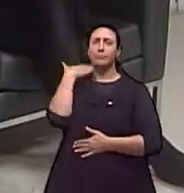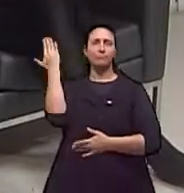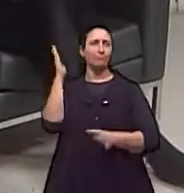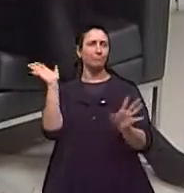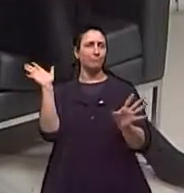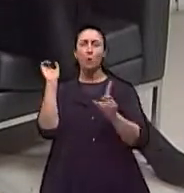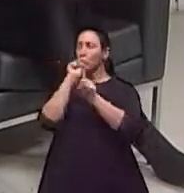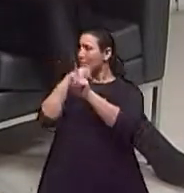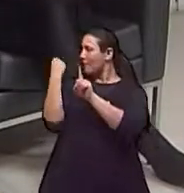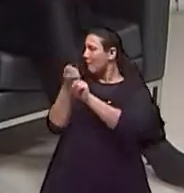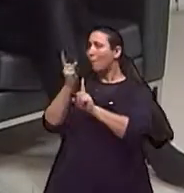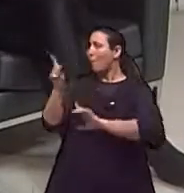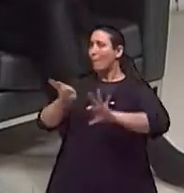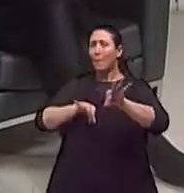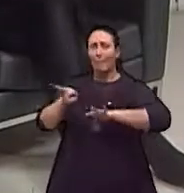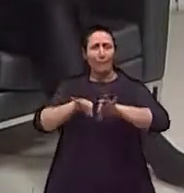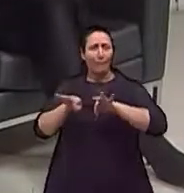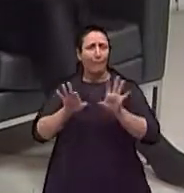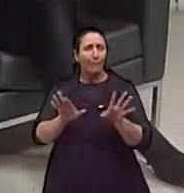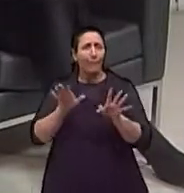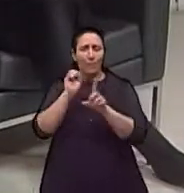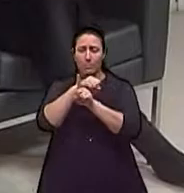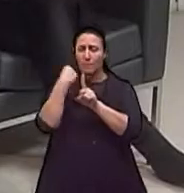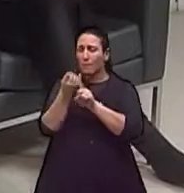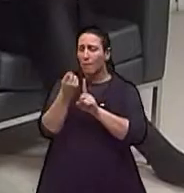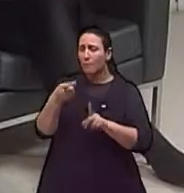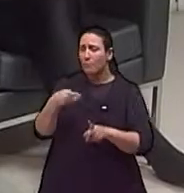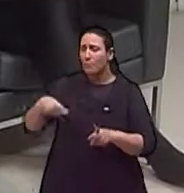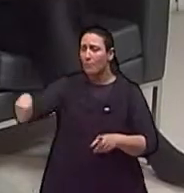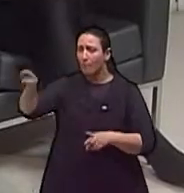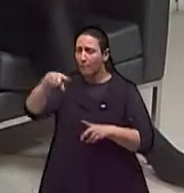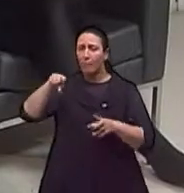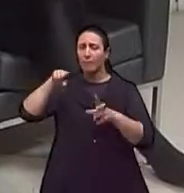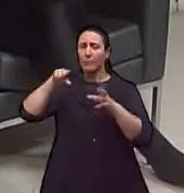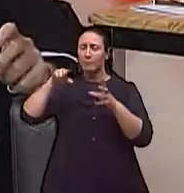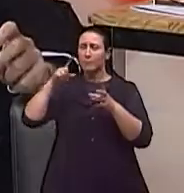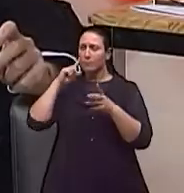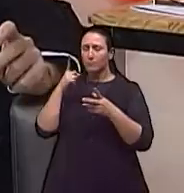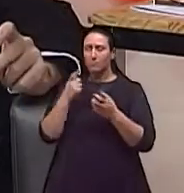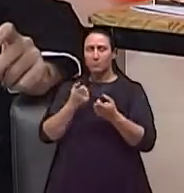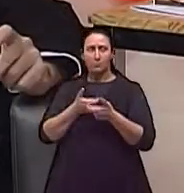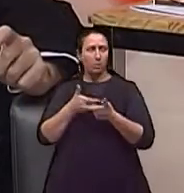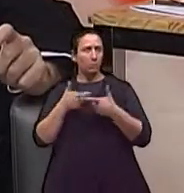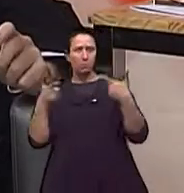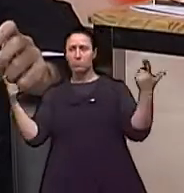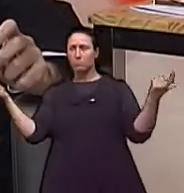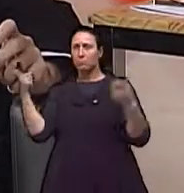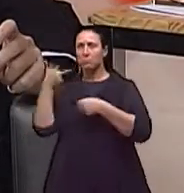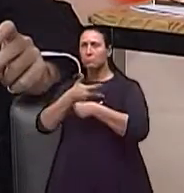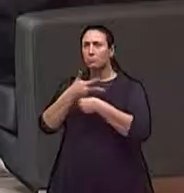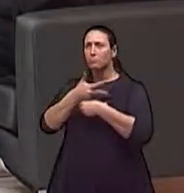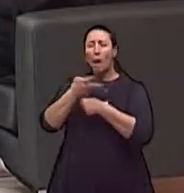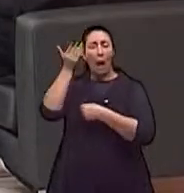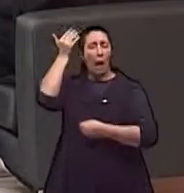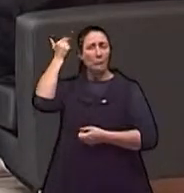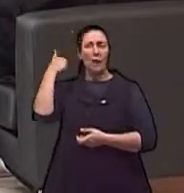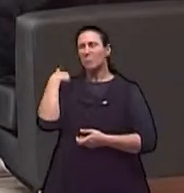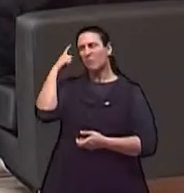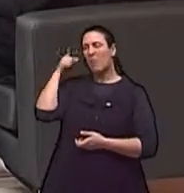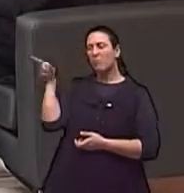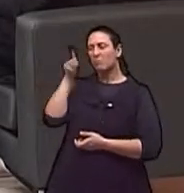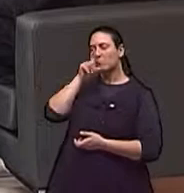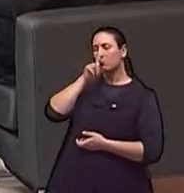isso acho que sim e não está preparada para esse número de idosos atuante ainda na